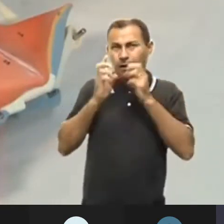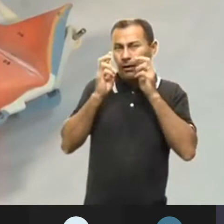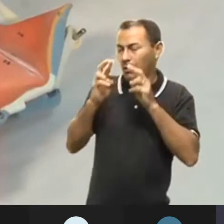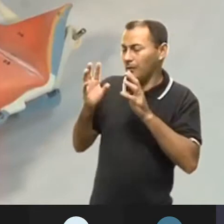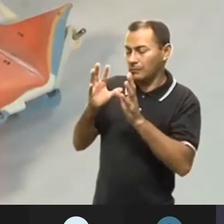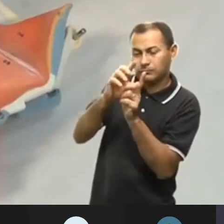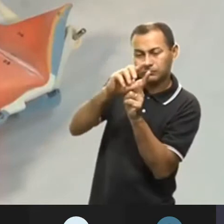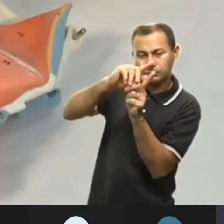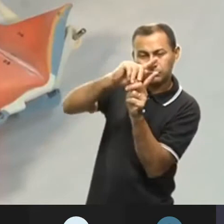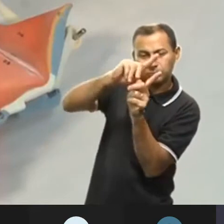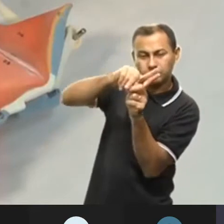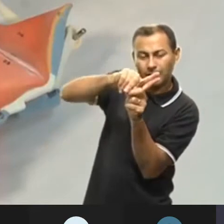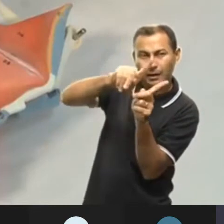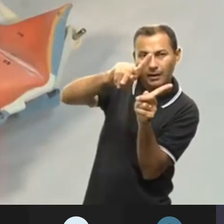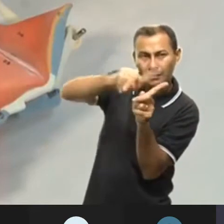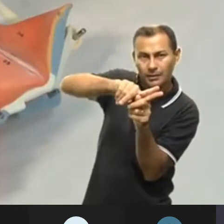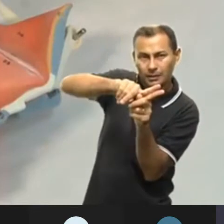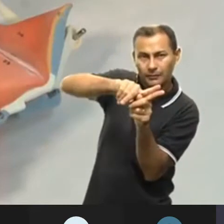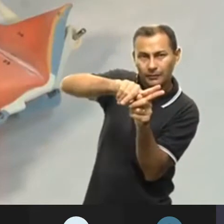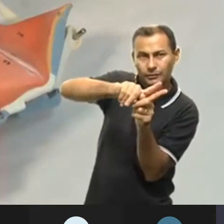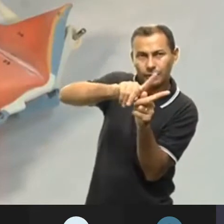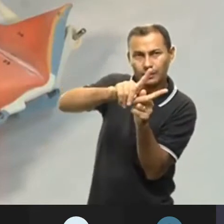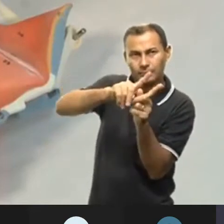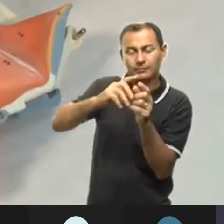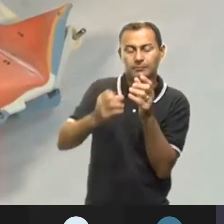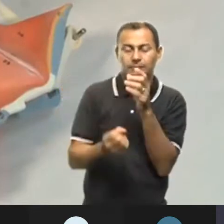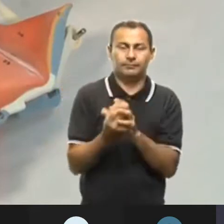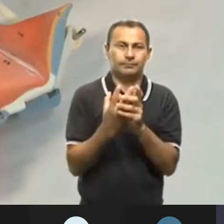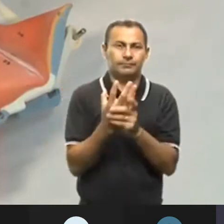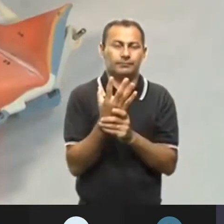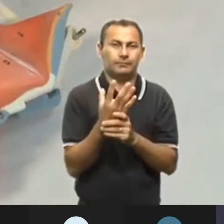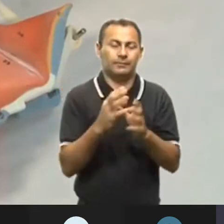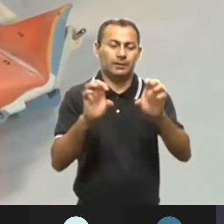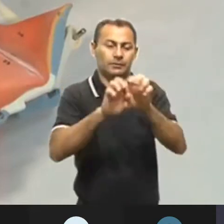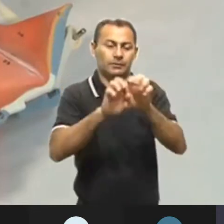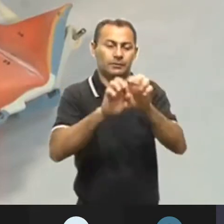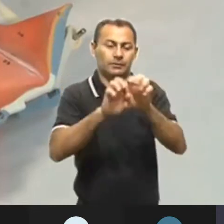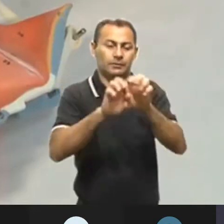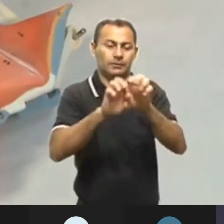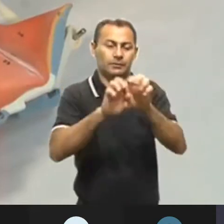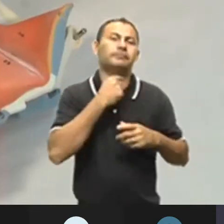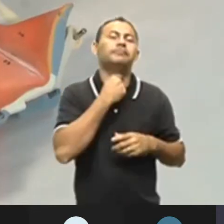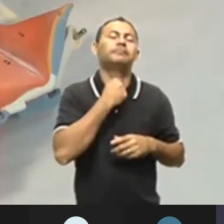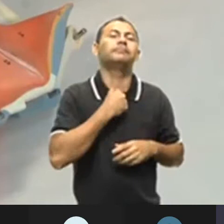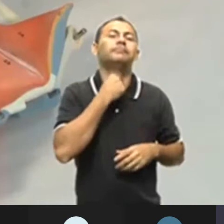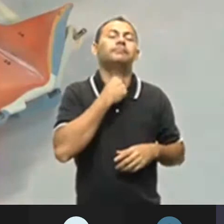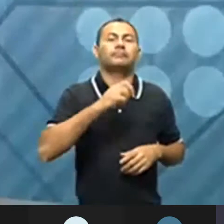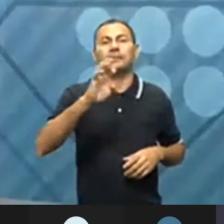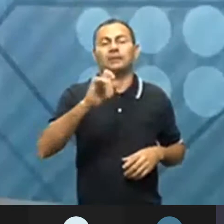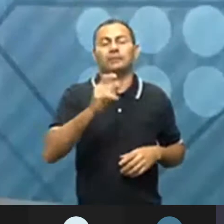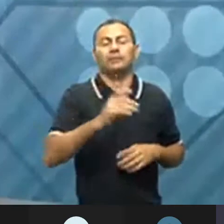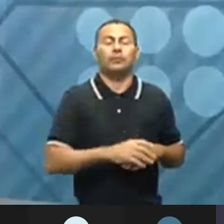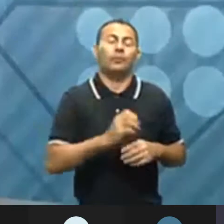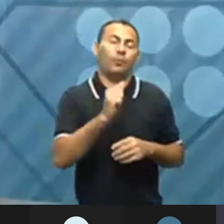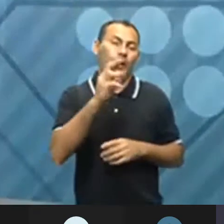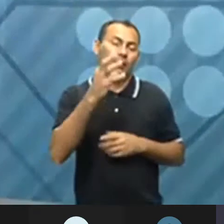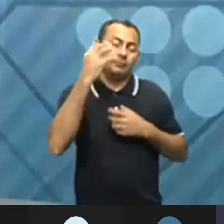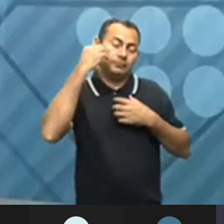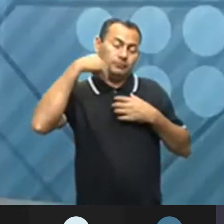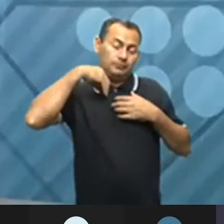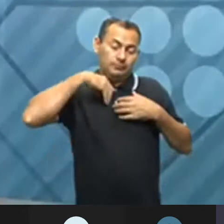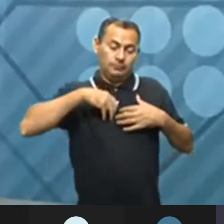vestibular, aqui nós temos a prega vocal, tá? Formando aí as estruturas que estão nessa região. E depois o ar passa por